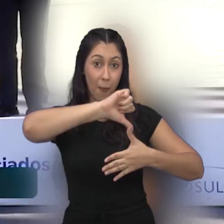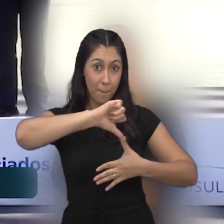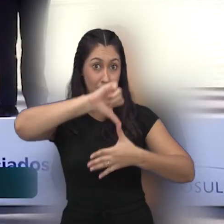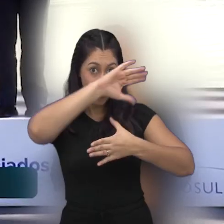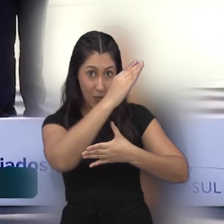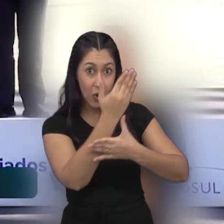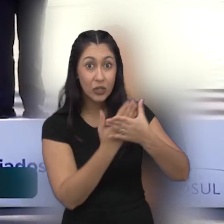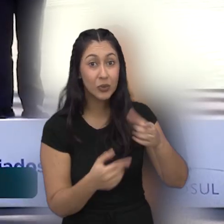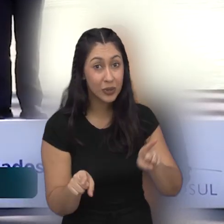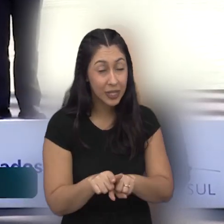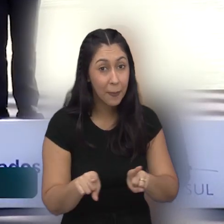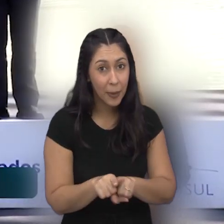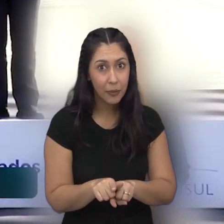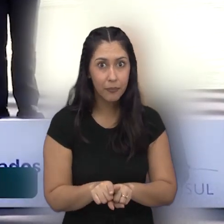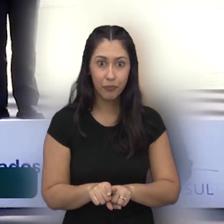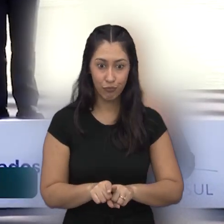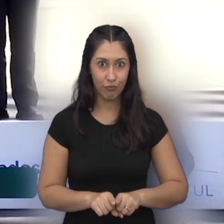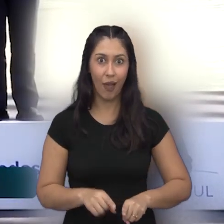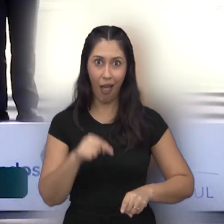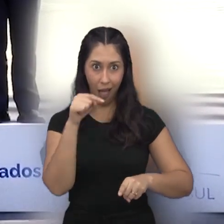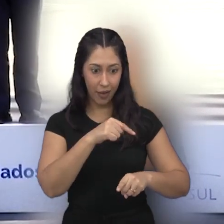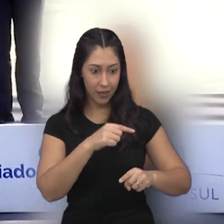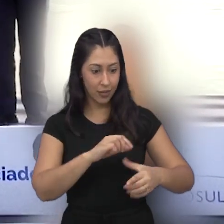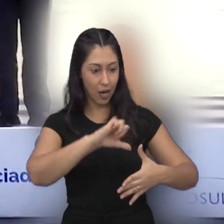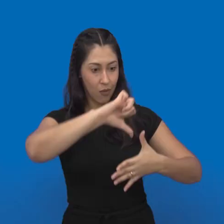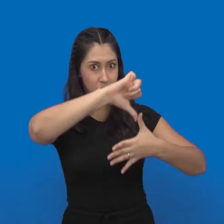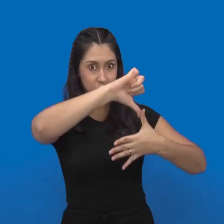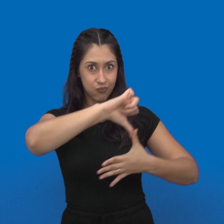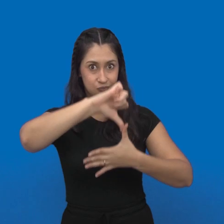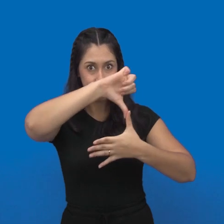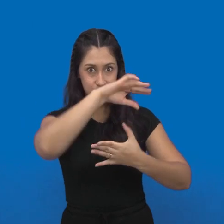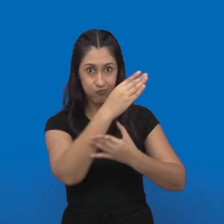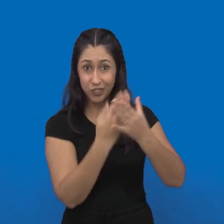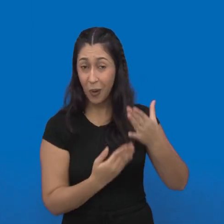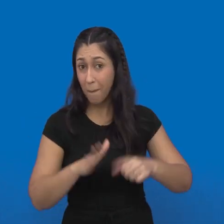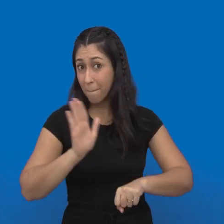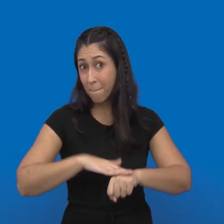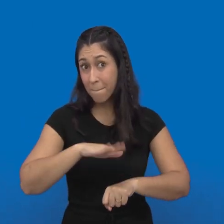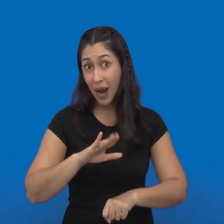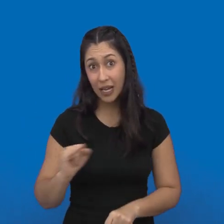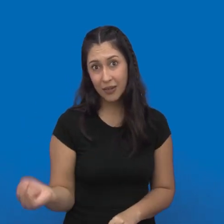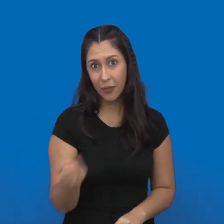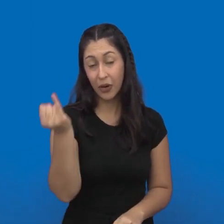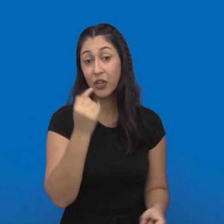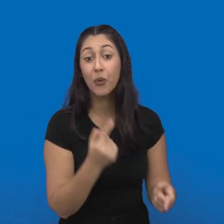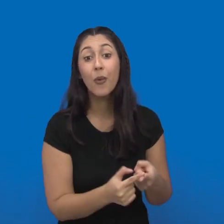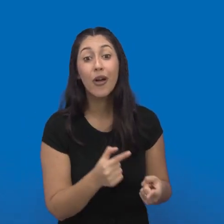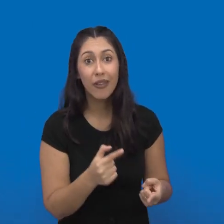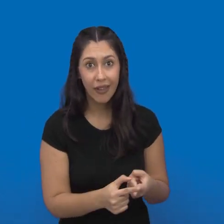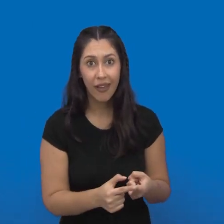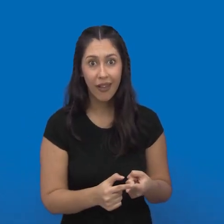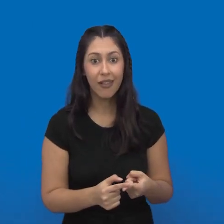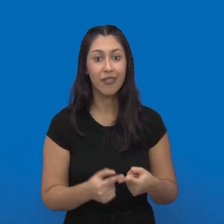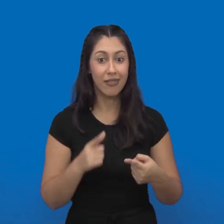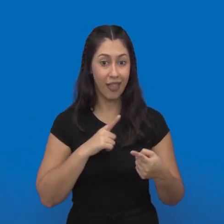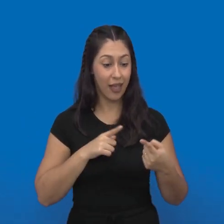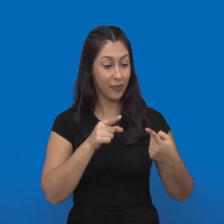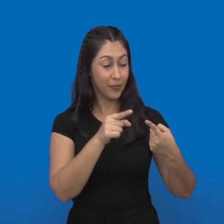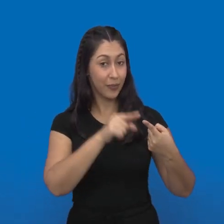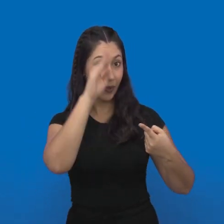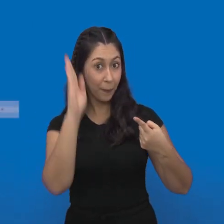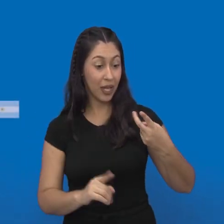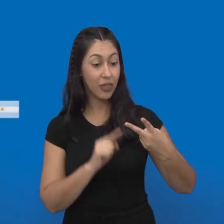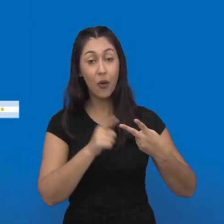Sul. Para o nosso país, o Mercosul é o mais importante. Ele garante o livre comércio entre os membros fundadores, que